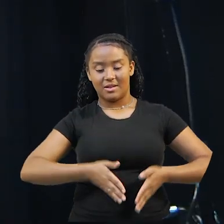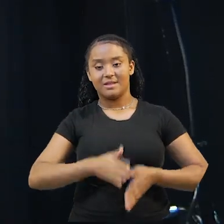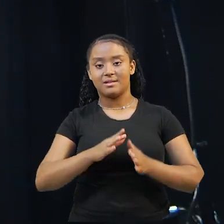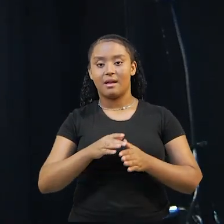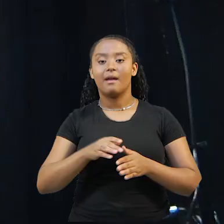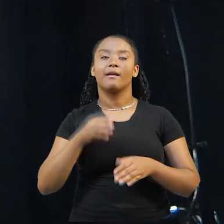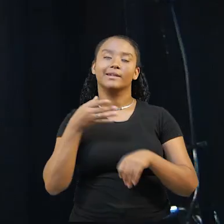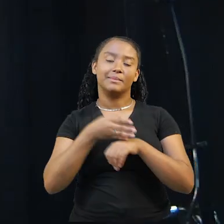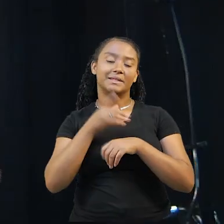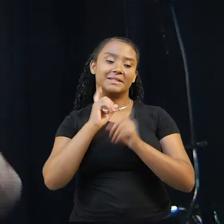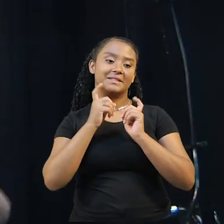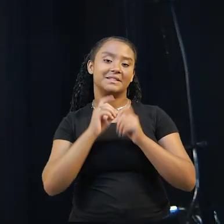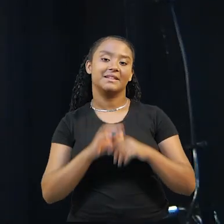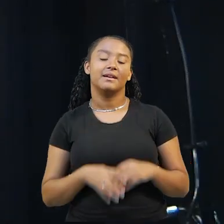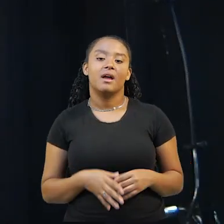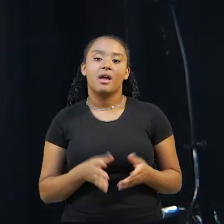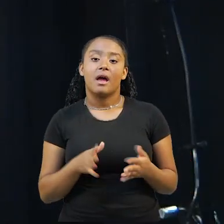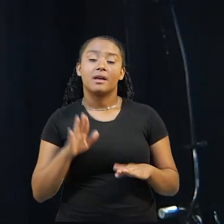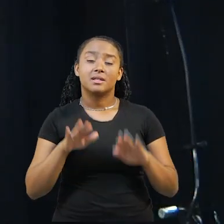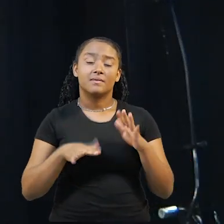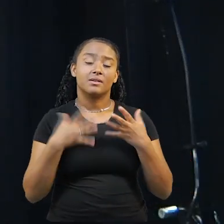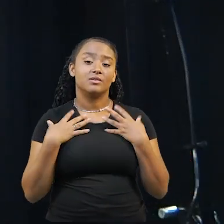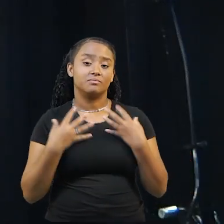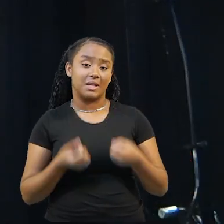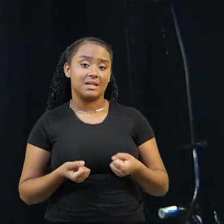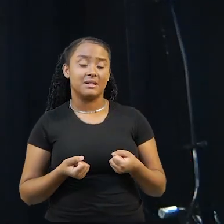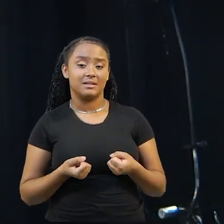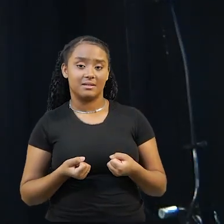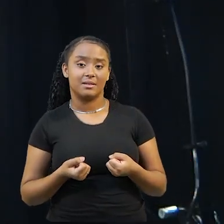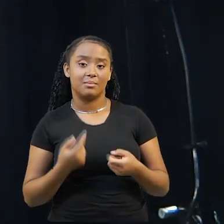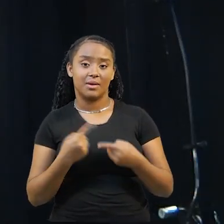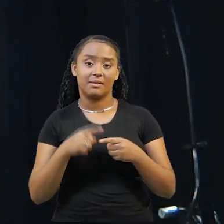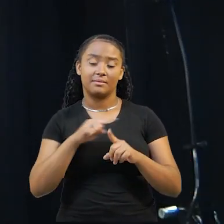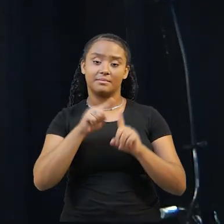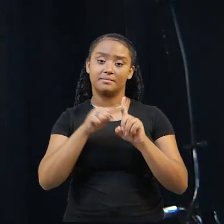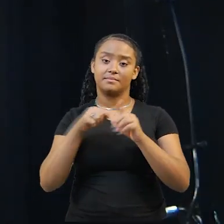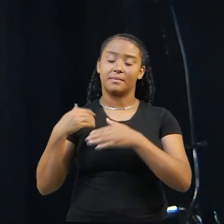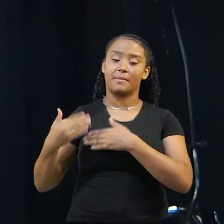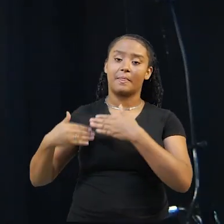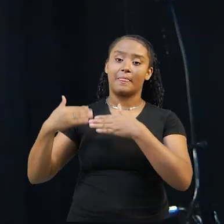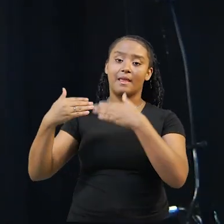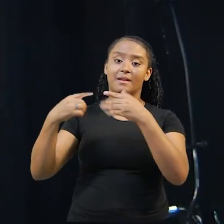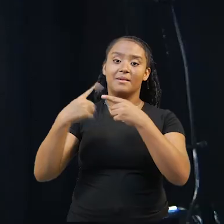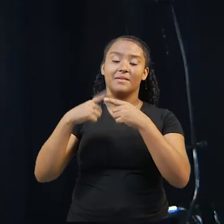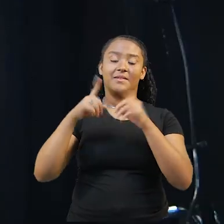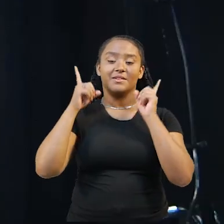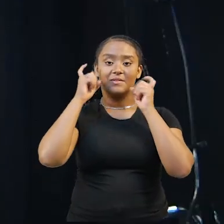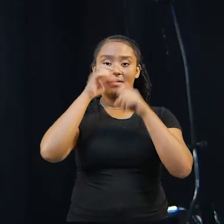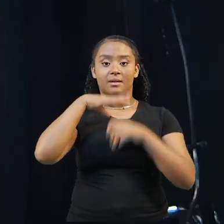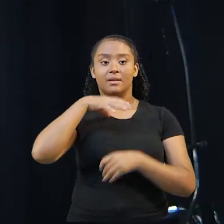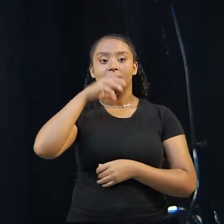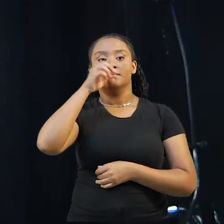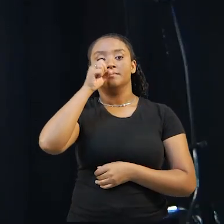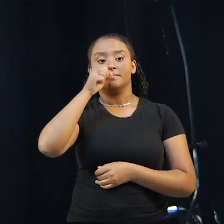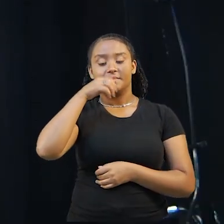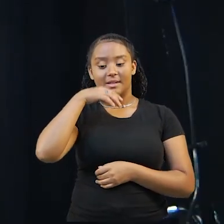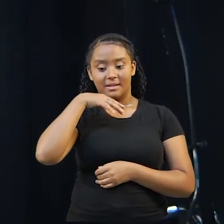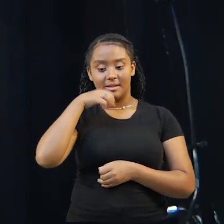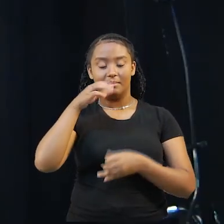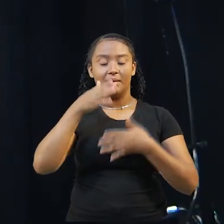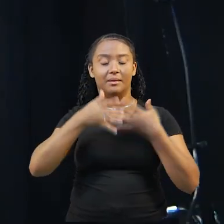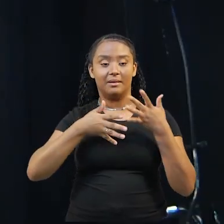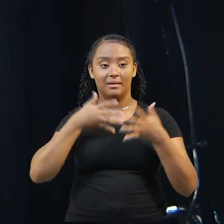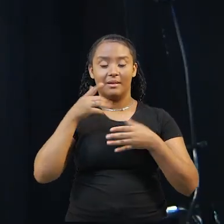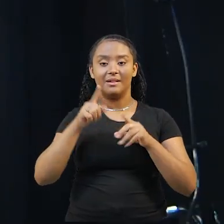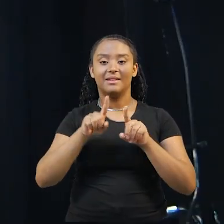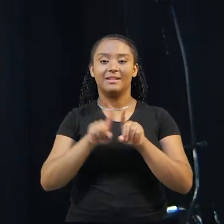dificuldade é a dificuldade biológica do corpo, né, do cansaço, que quando a gravidez vai avançando fica difícil até respirar para falar. Mas eu